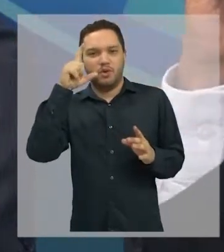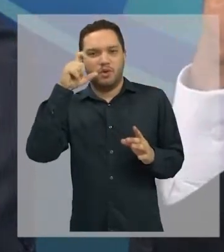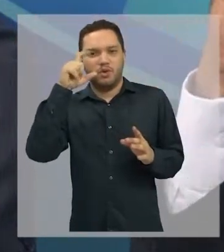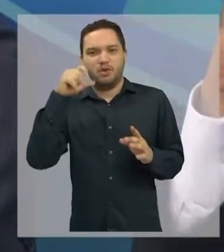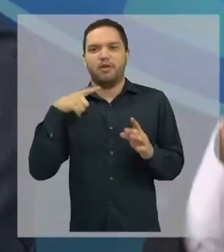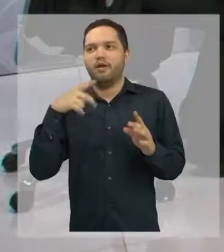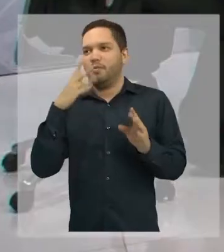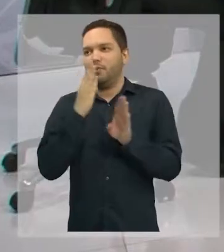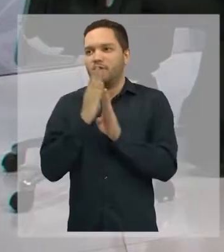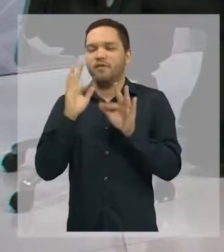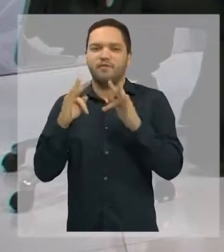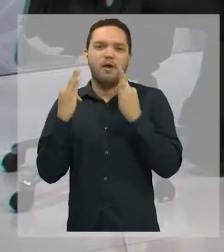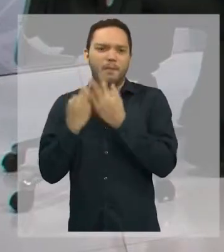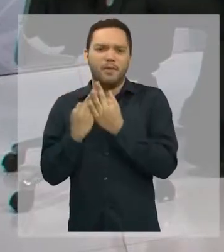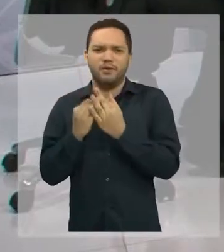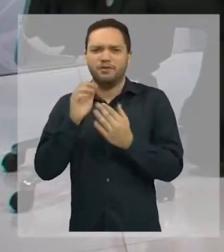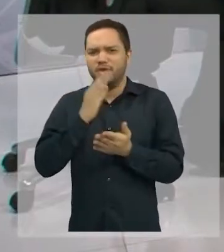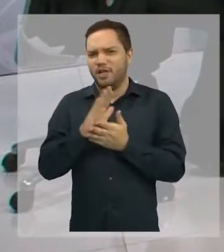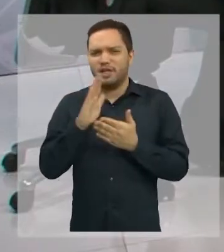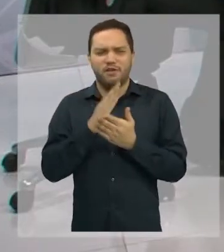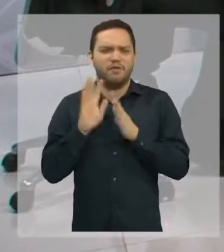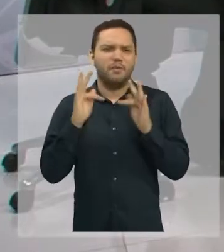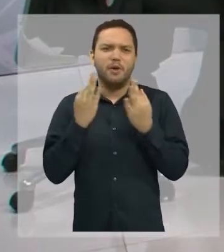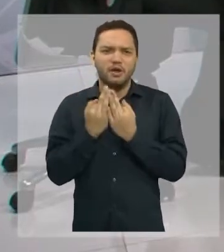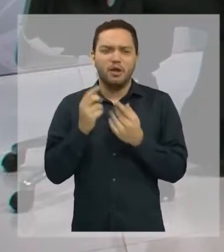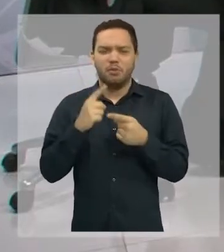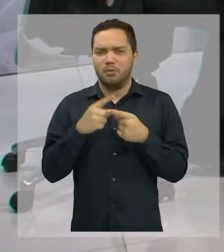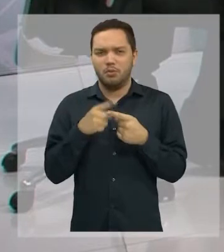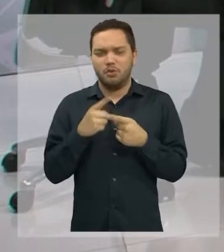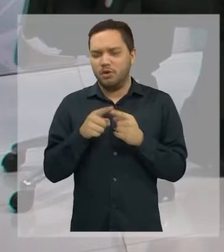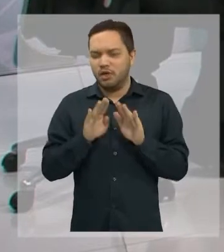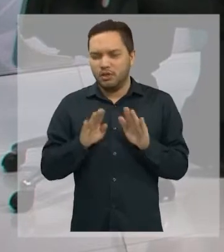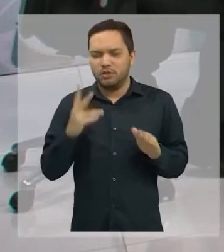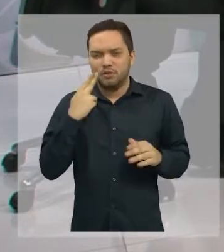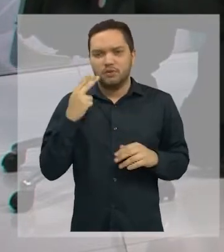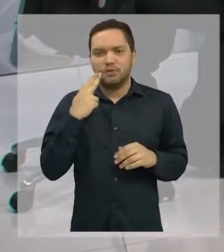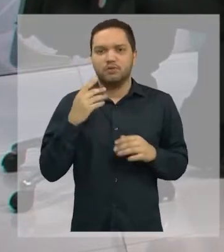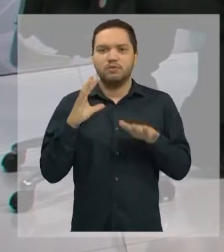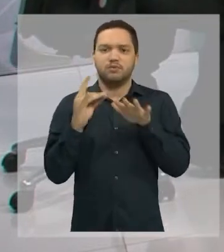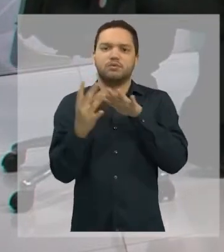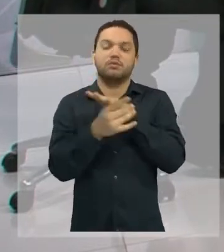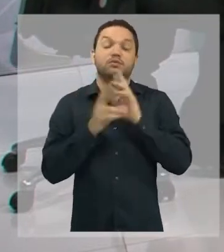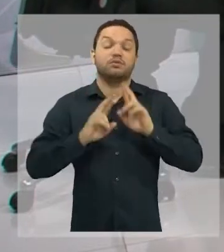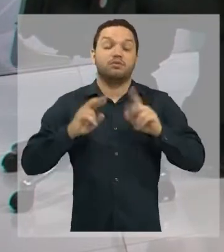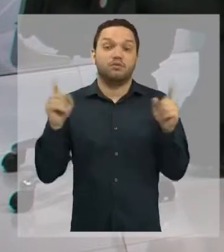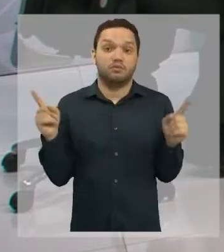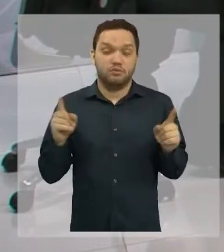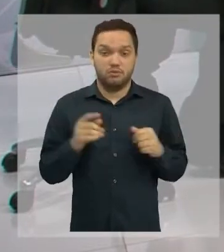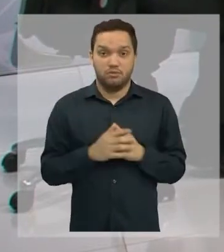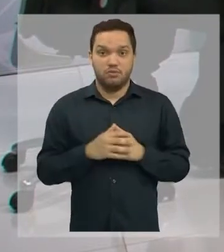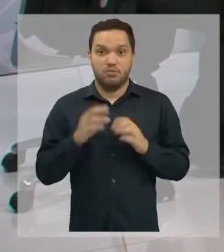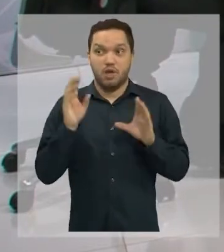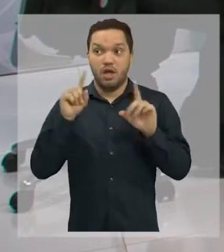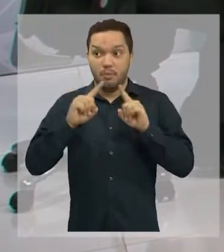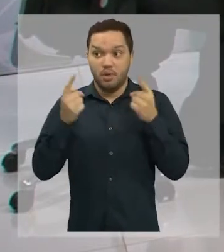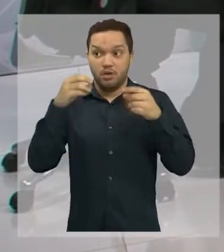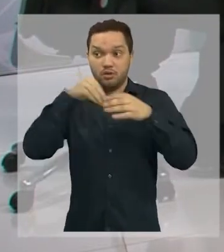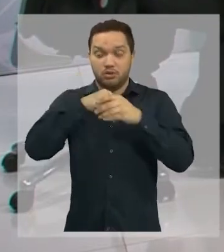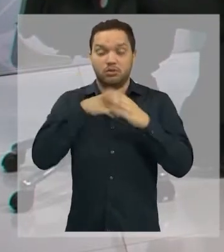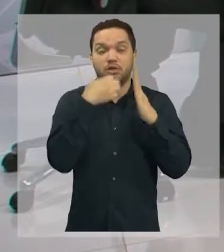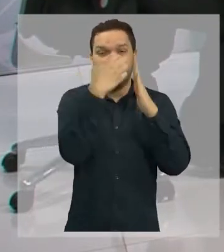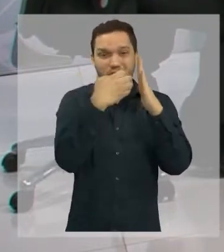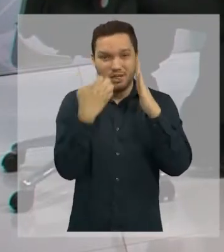que seja parente de alguém, eles são totalmente novos. Não, aí nas redes sociais é outra coisa, mas nas